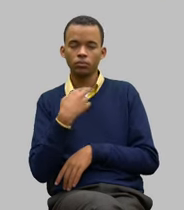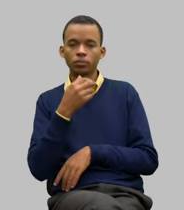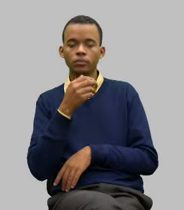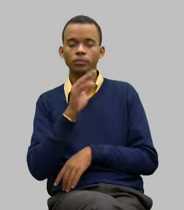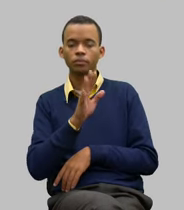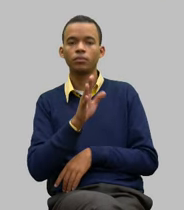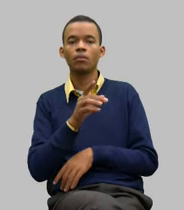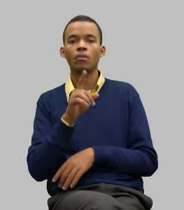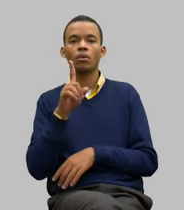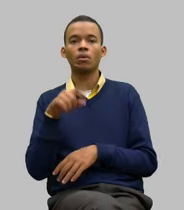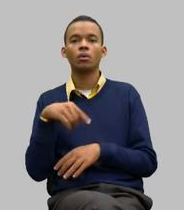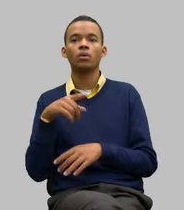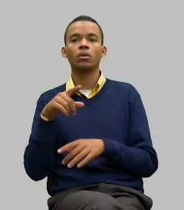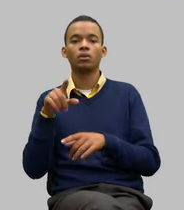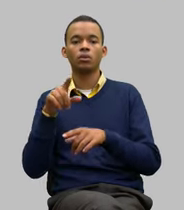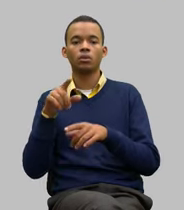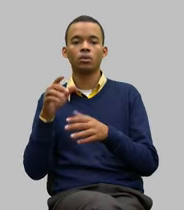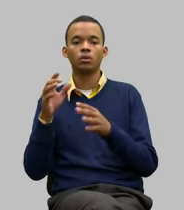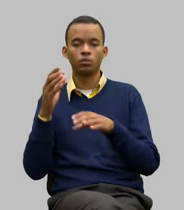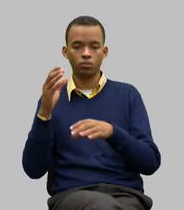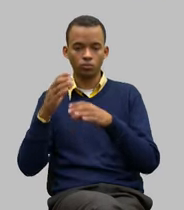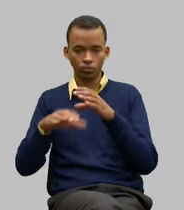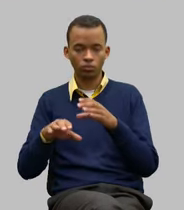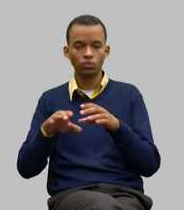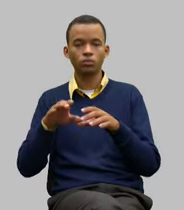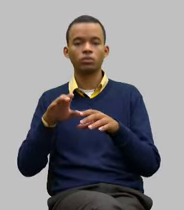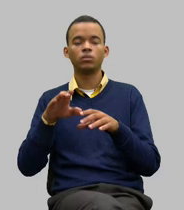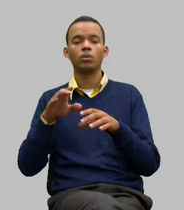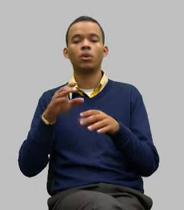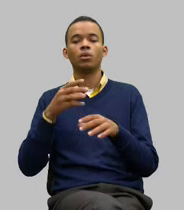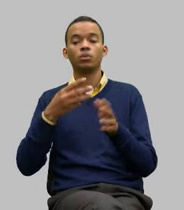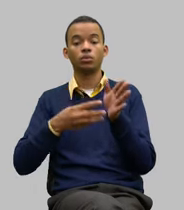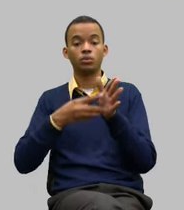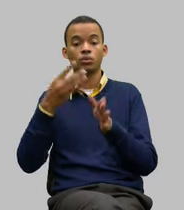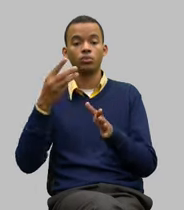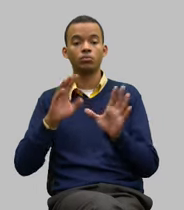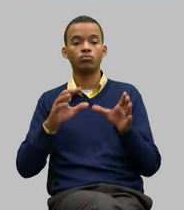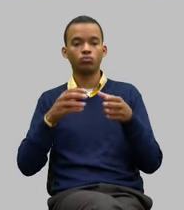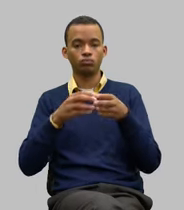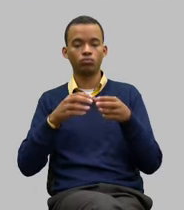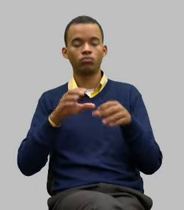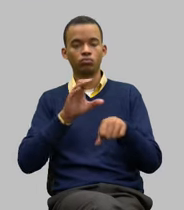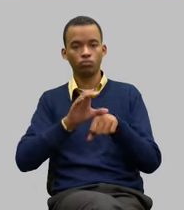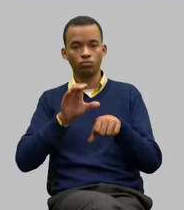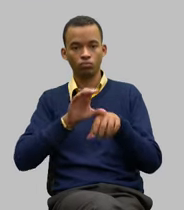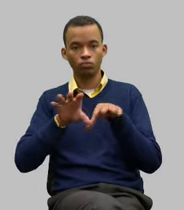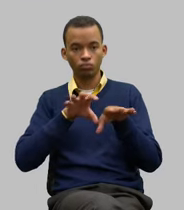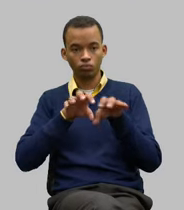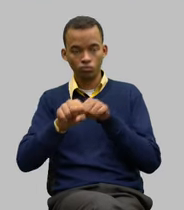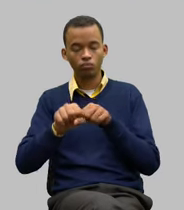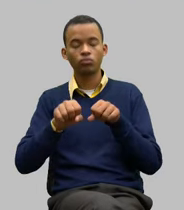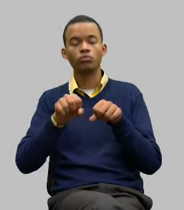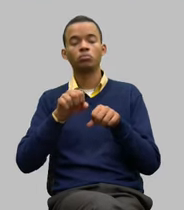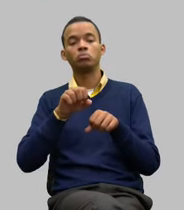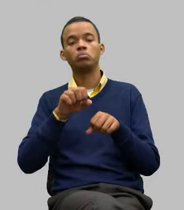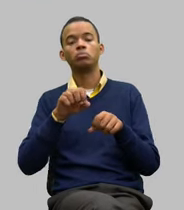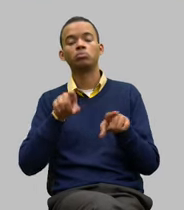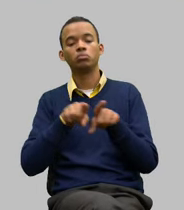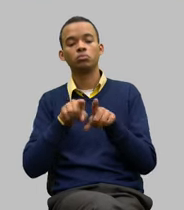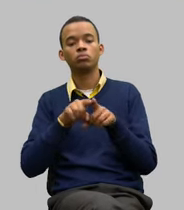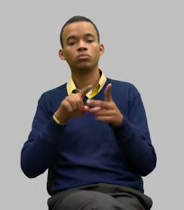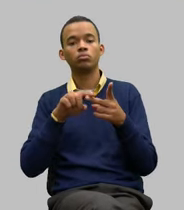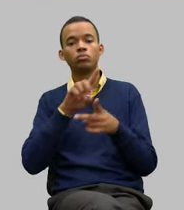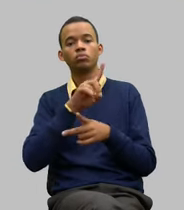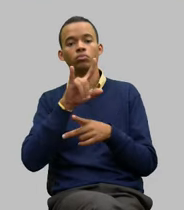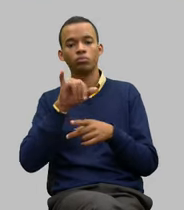início nomeação dos candidatos faltantes para a terceira turma do curso de formação bem como a definição de data de posse publicação no diário oficial com